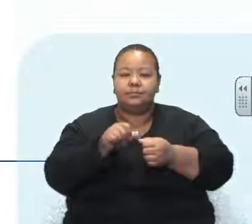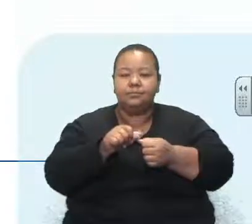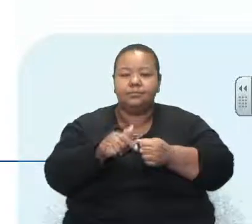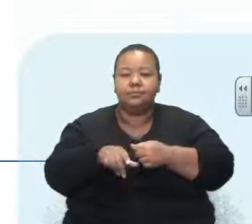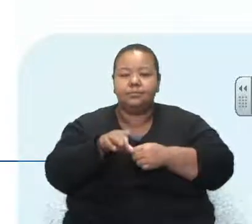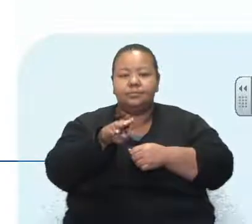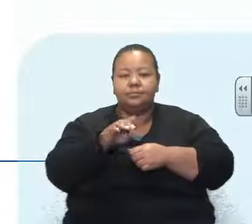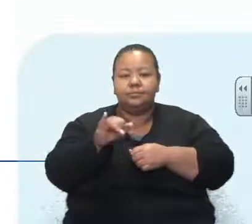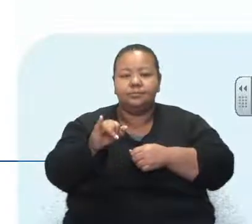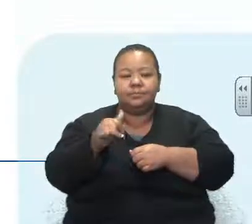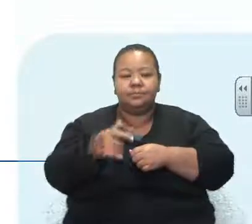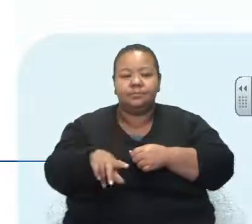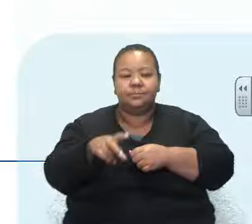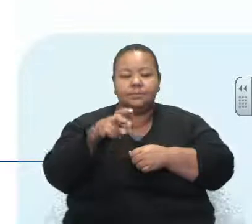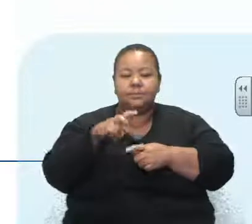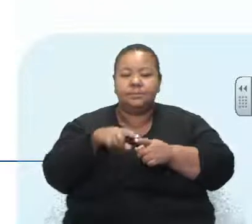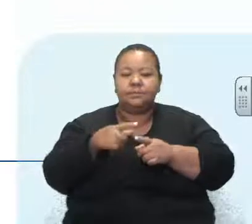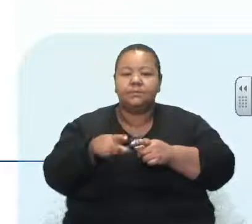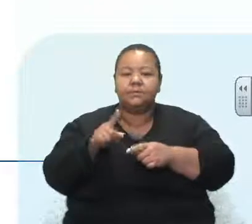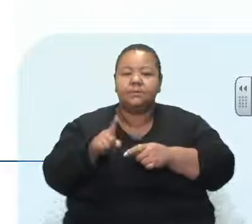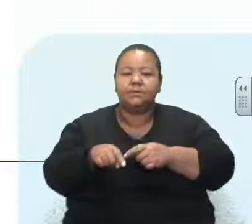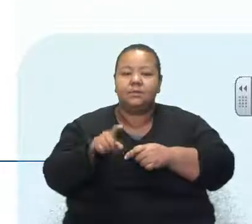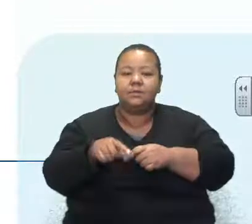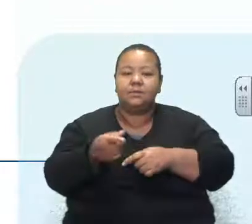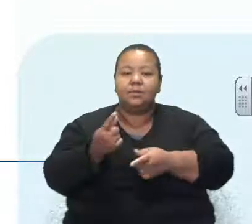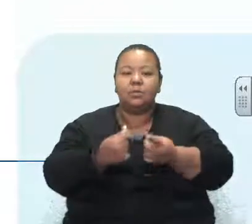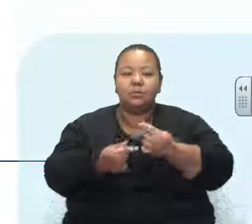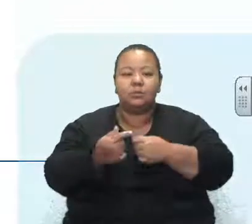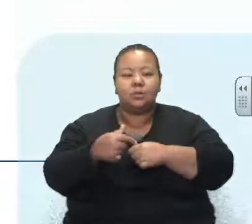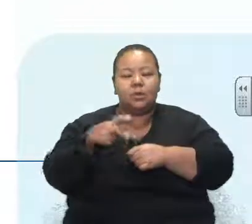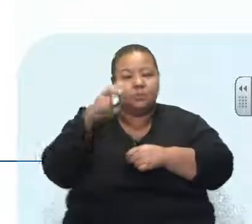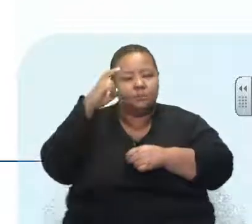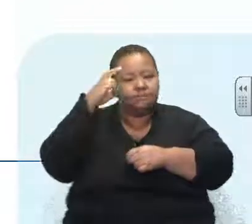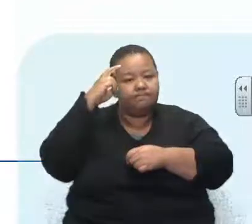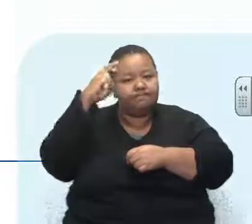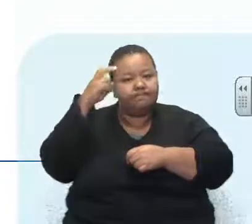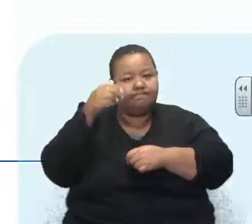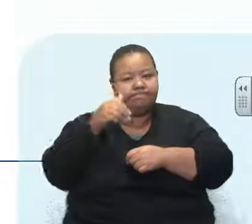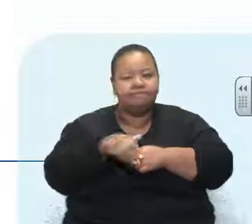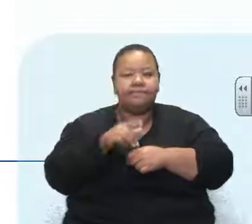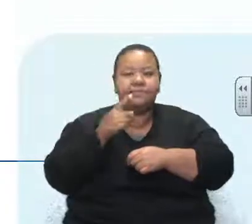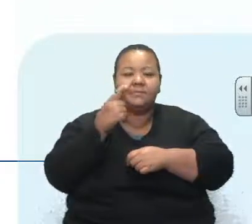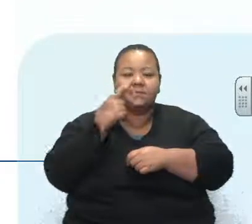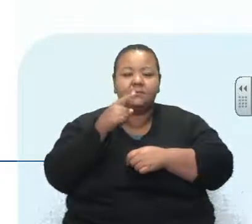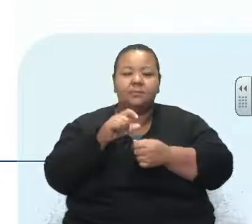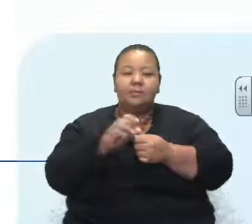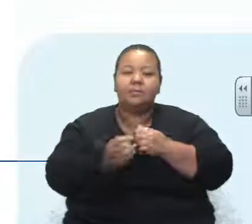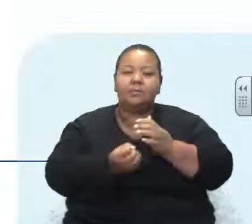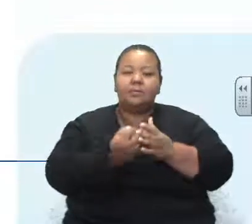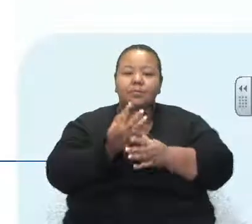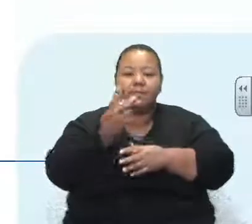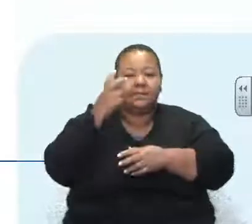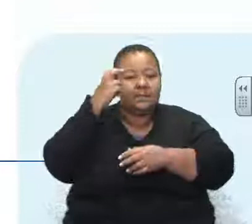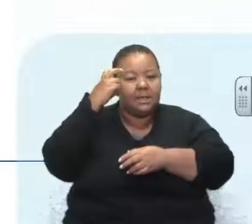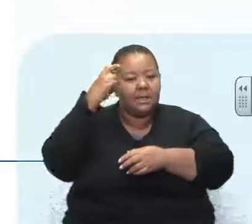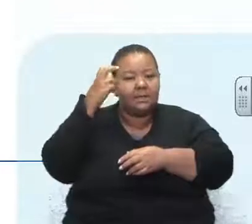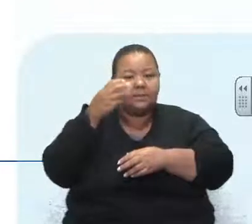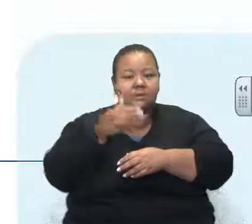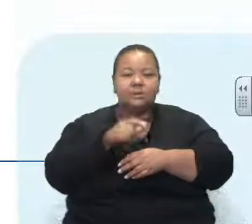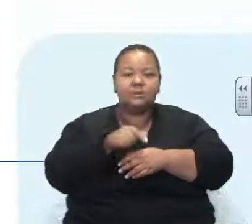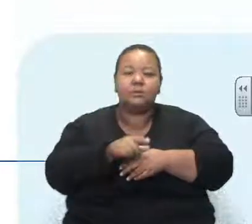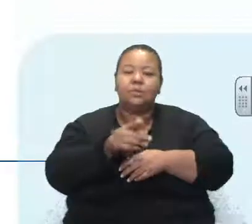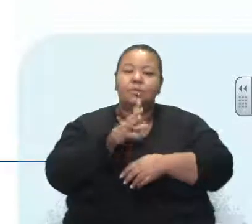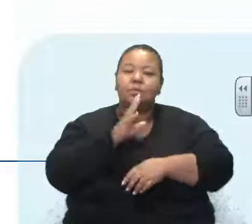BI, meu Business Intelligence, né, meus negócios inteligentes, que ele vai buscar gerar inteligência a partir do